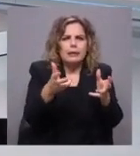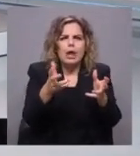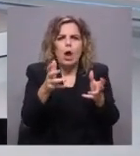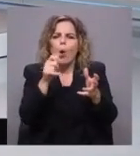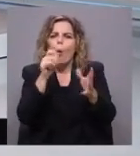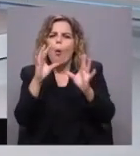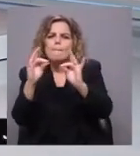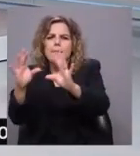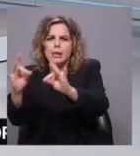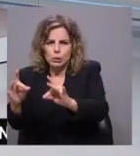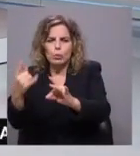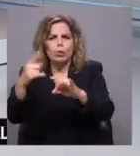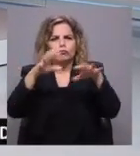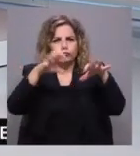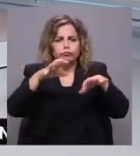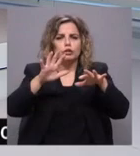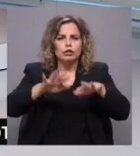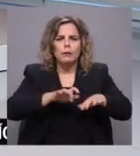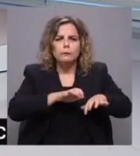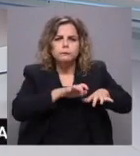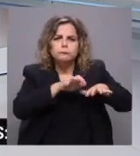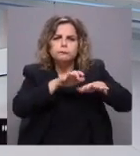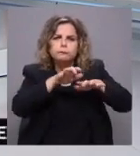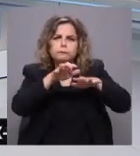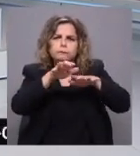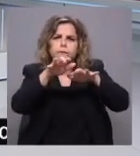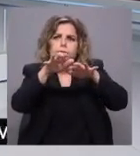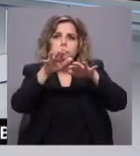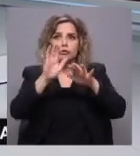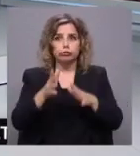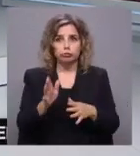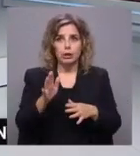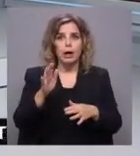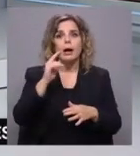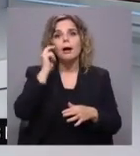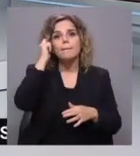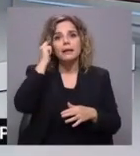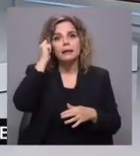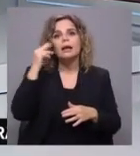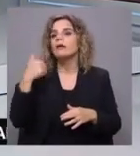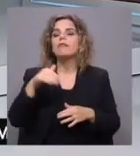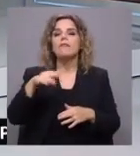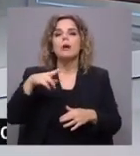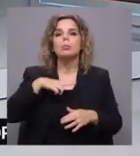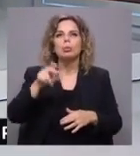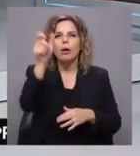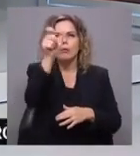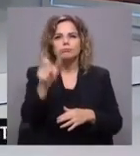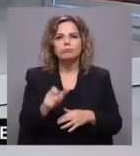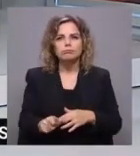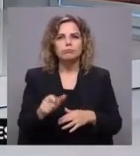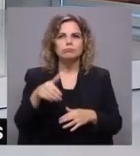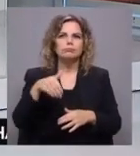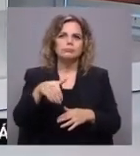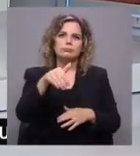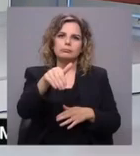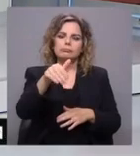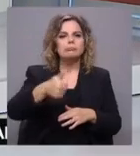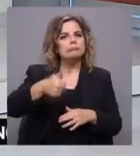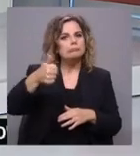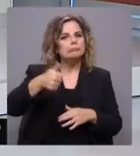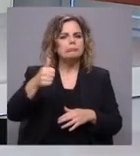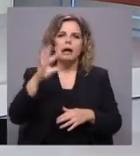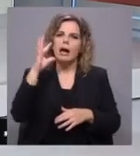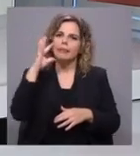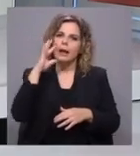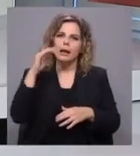já atravessou a Madeira e dirige-se para Portugal continental, onde deverá ter o seu efeito, principalmente durante a